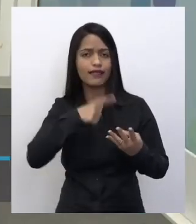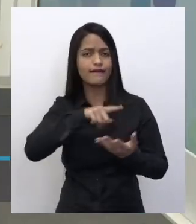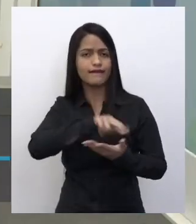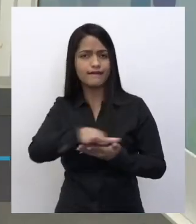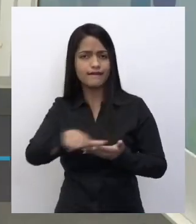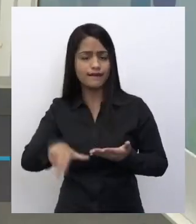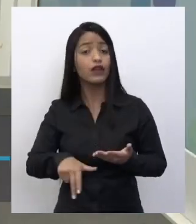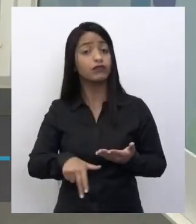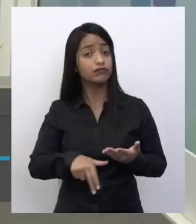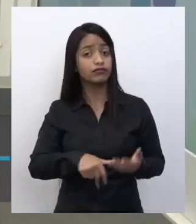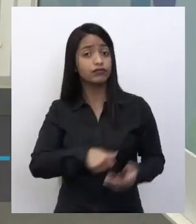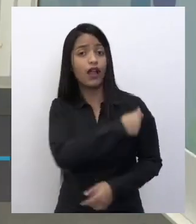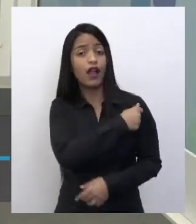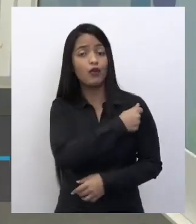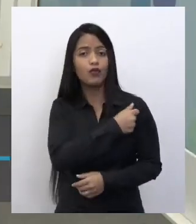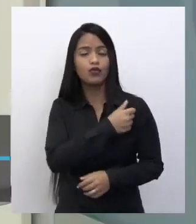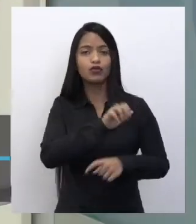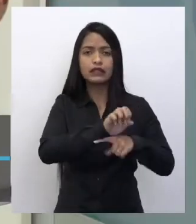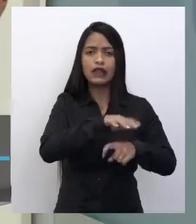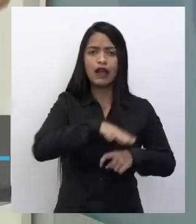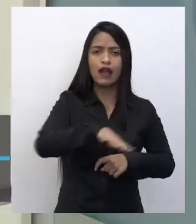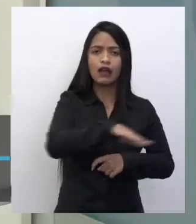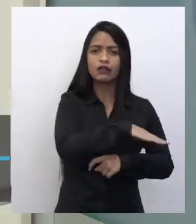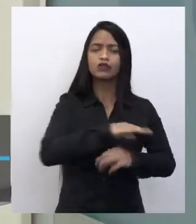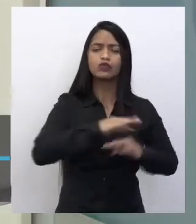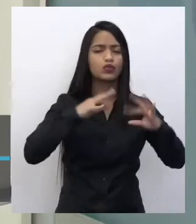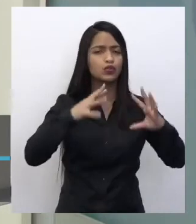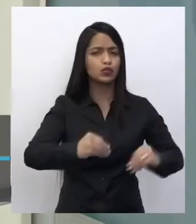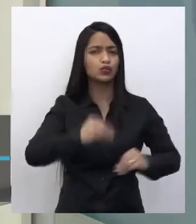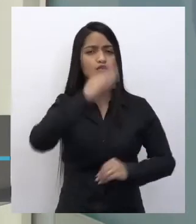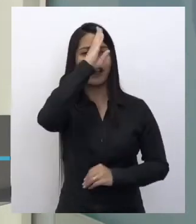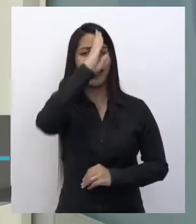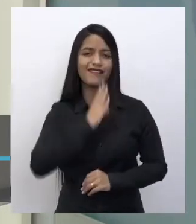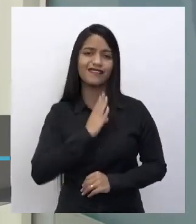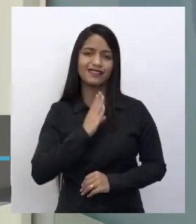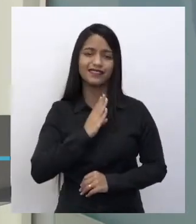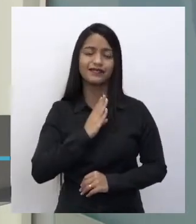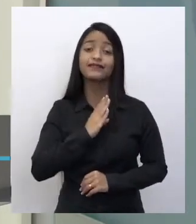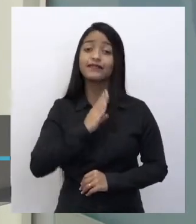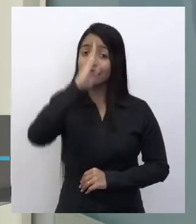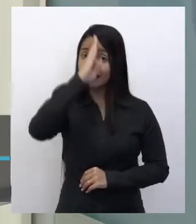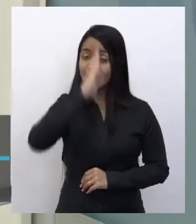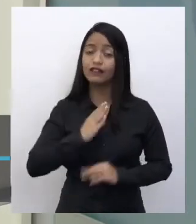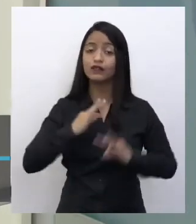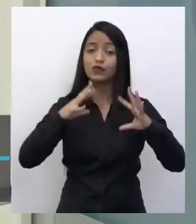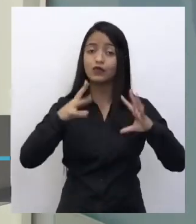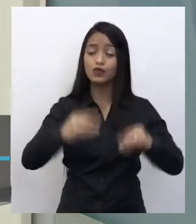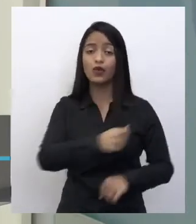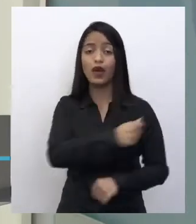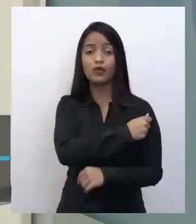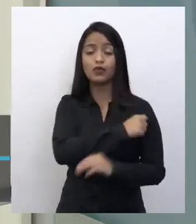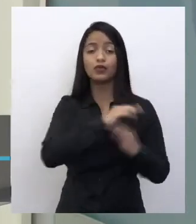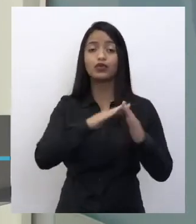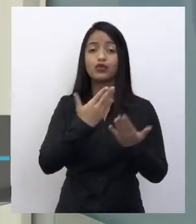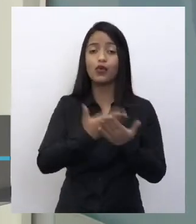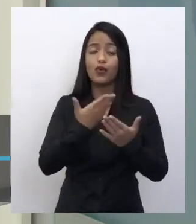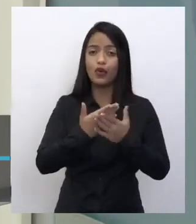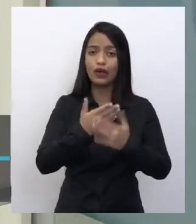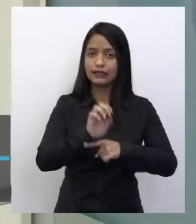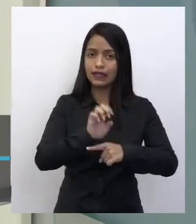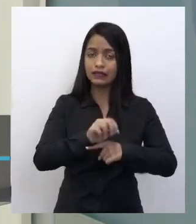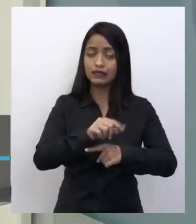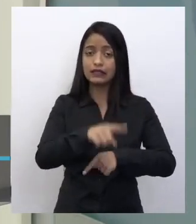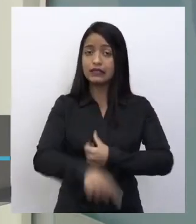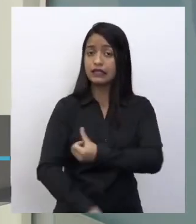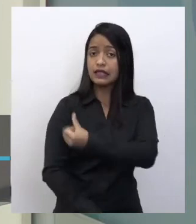não pagam. Olha que e legal. Alunos do estado. Aliás, é totalmente gratuito só para alunos do estado. E você, a partir do sexto ano, já pode entrar. Quem é que tá no sexto